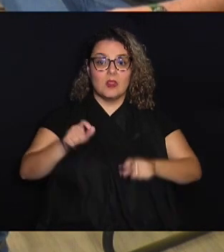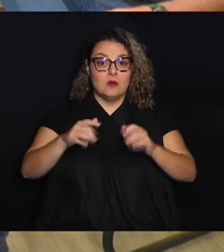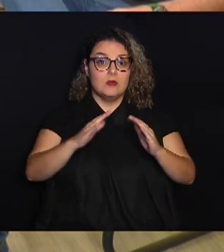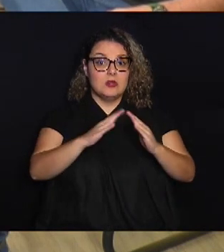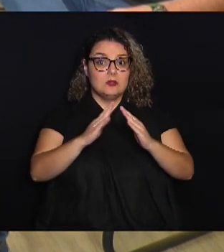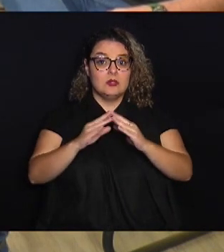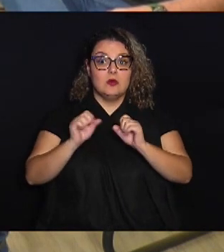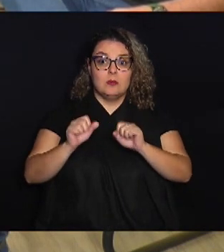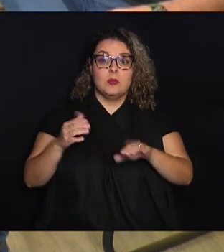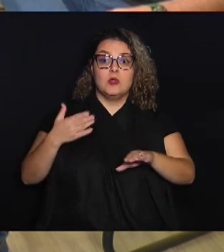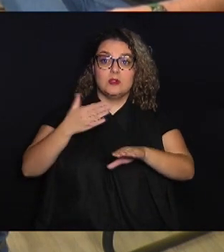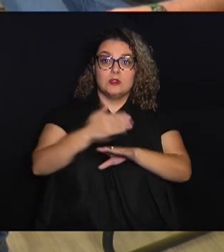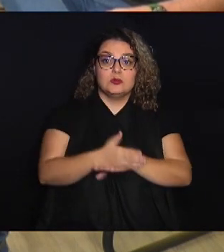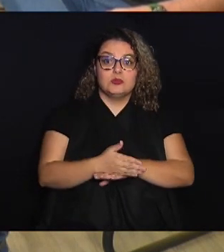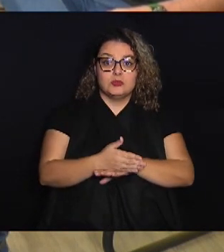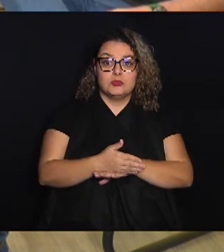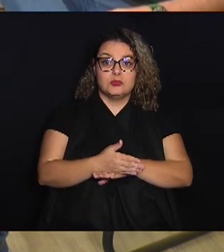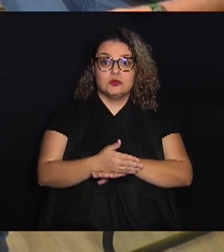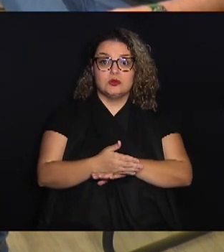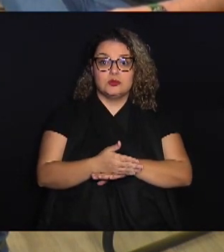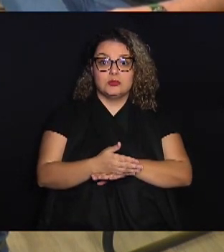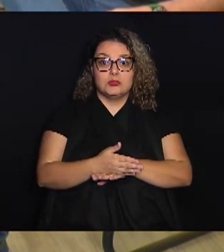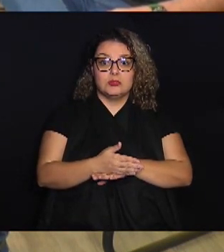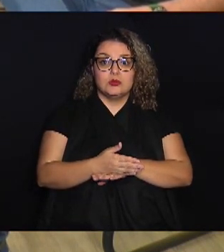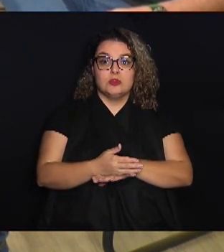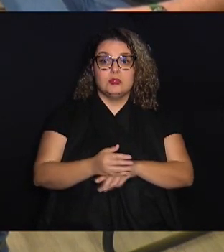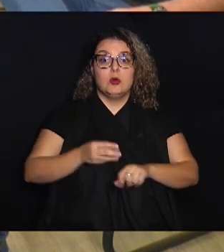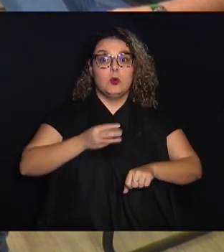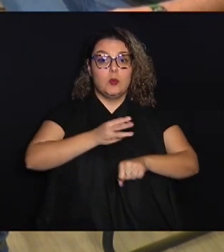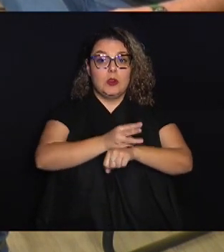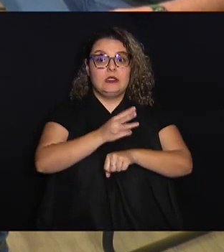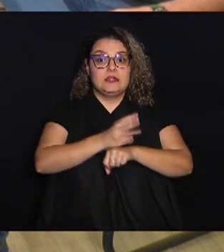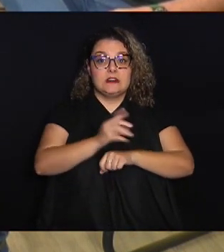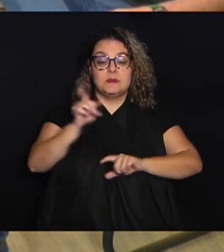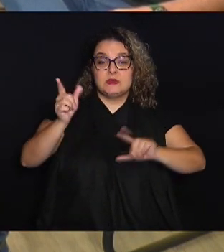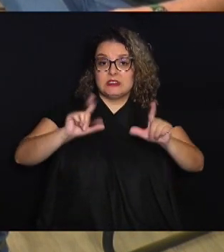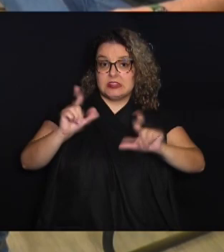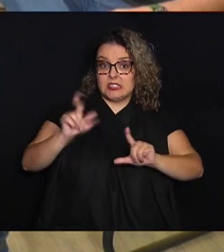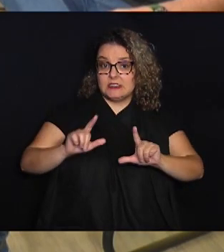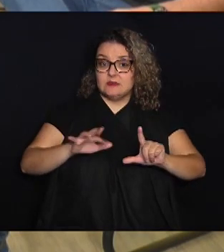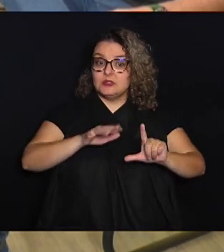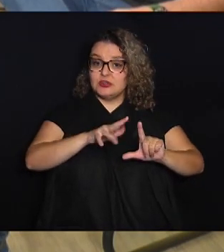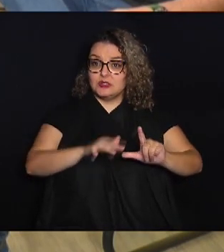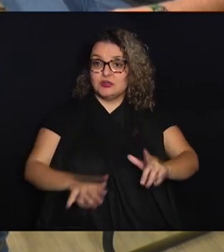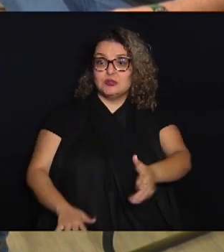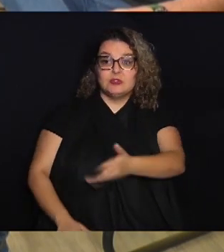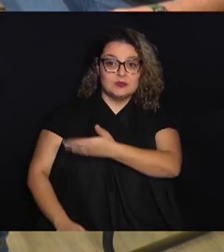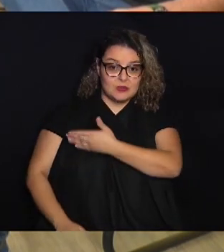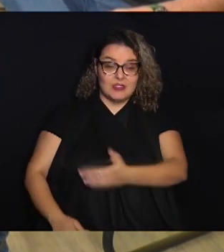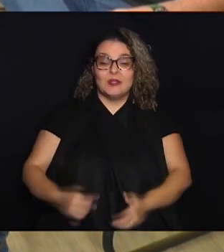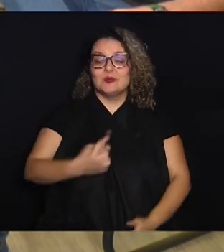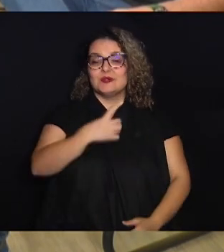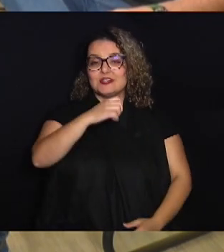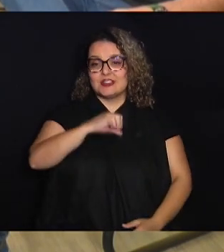podem participar. Vamos colocar o WhatsApp da TV aí na tela, é o